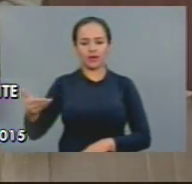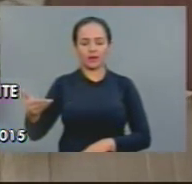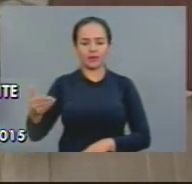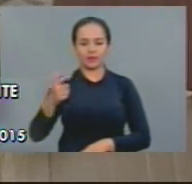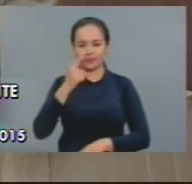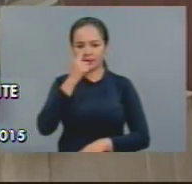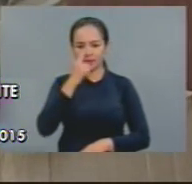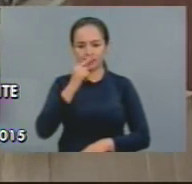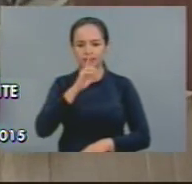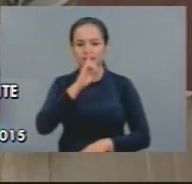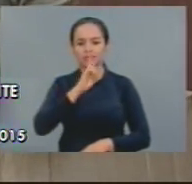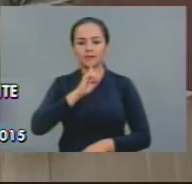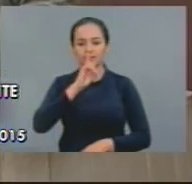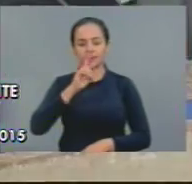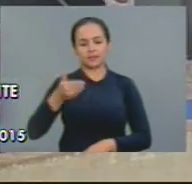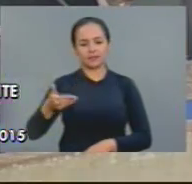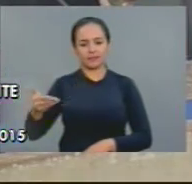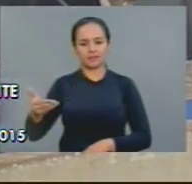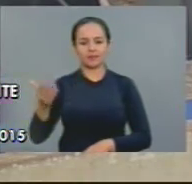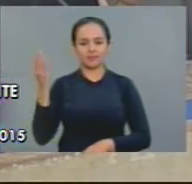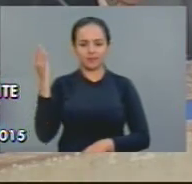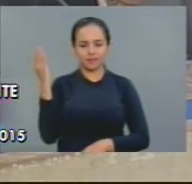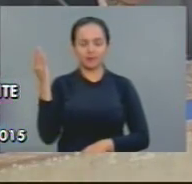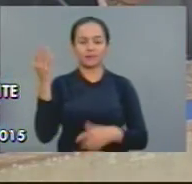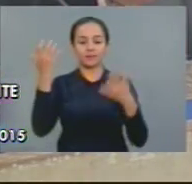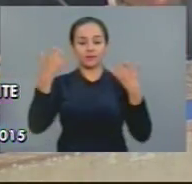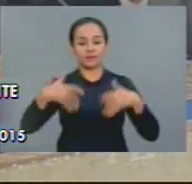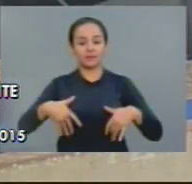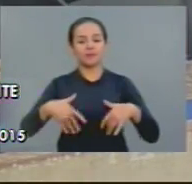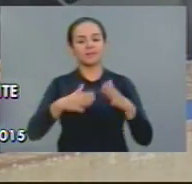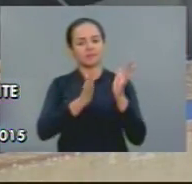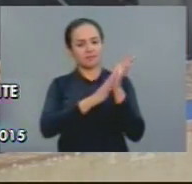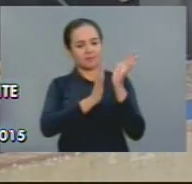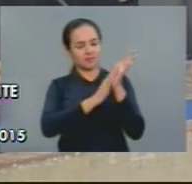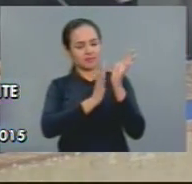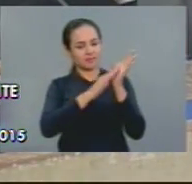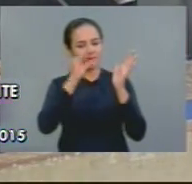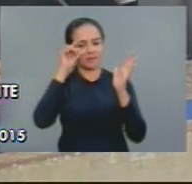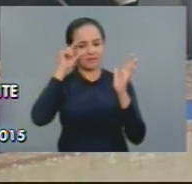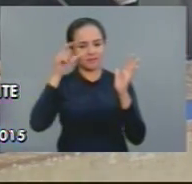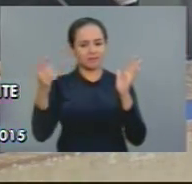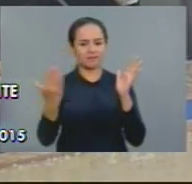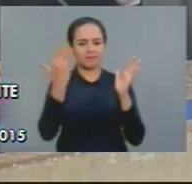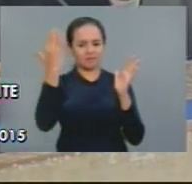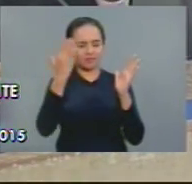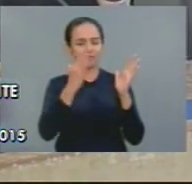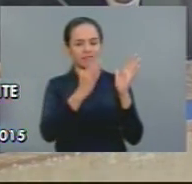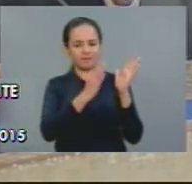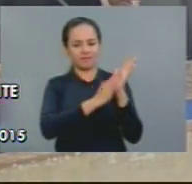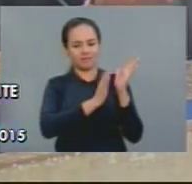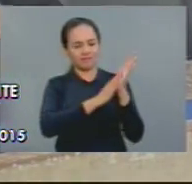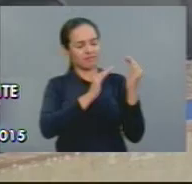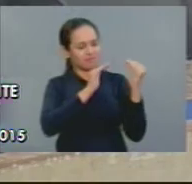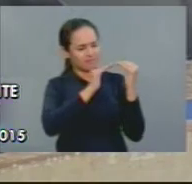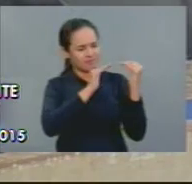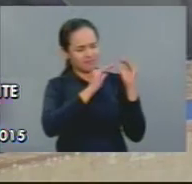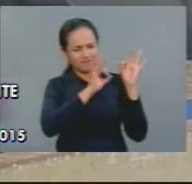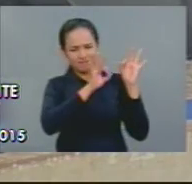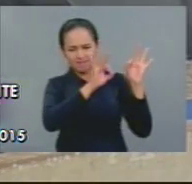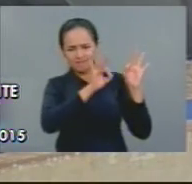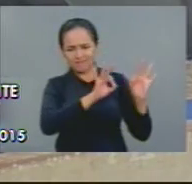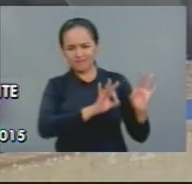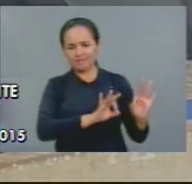deputado Renato Rosendo, primeiro eu quero parabenizar Vossa Excelência e me associar a Vossa Excelência, sem tirar uma vírgula,